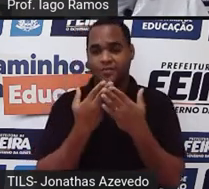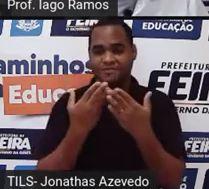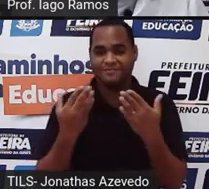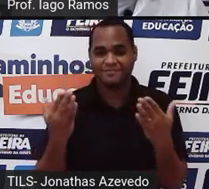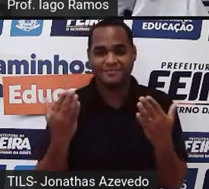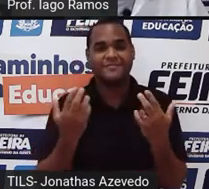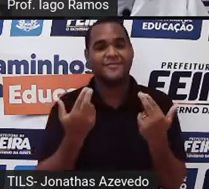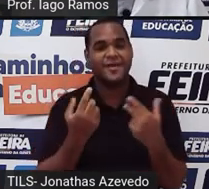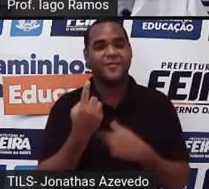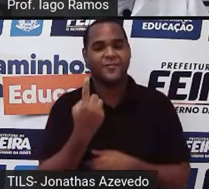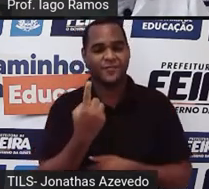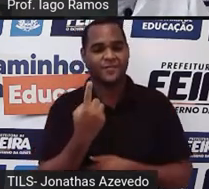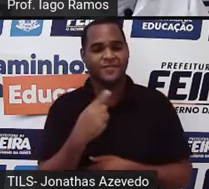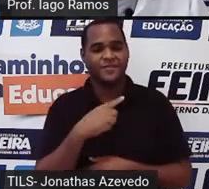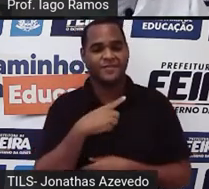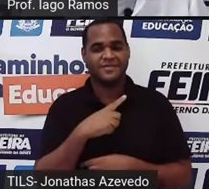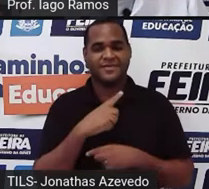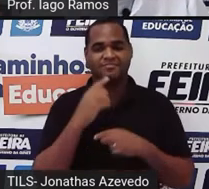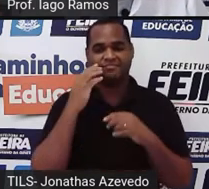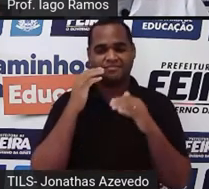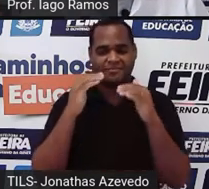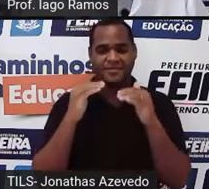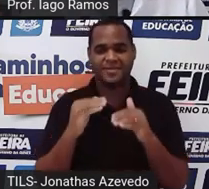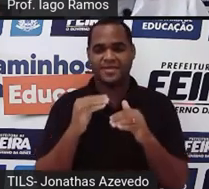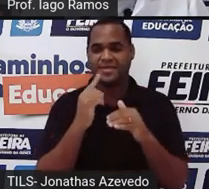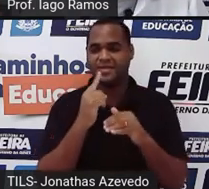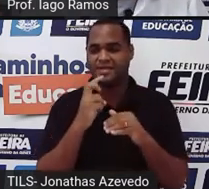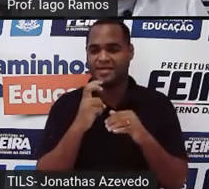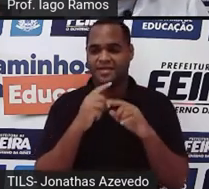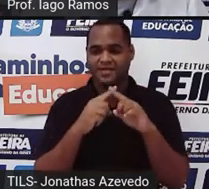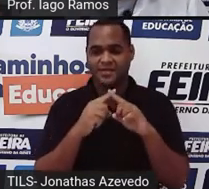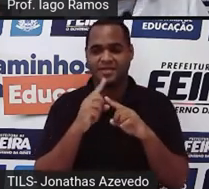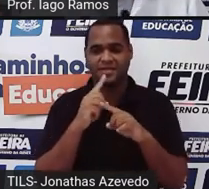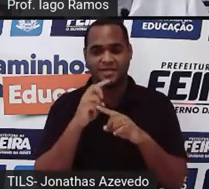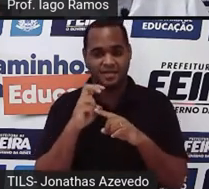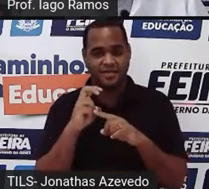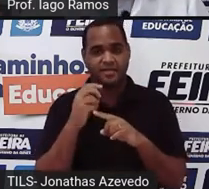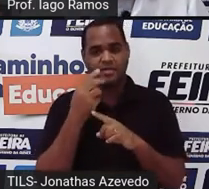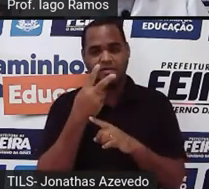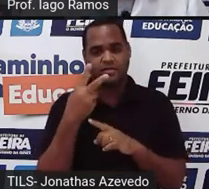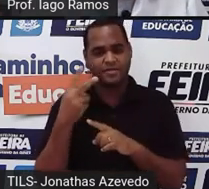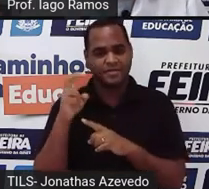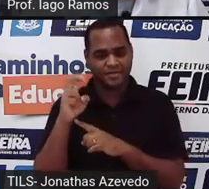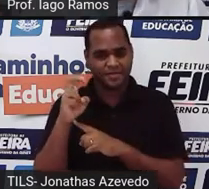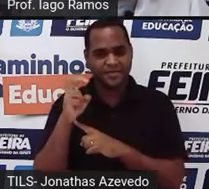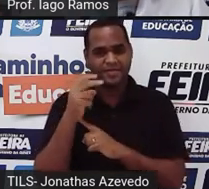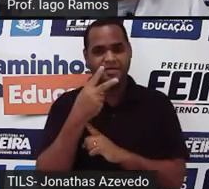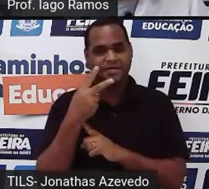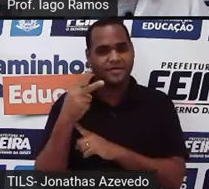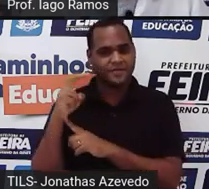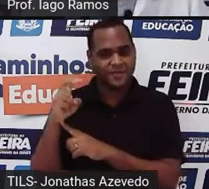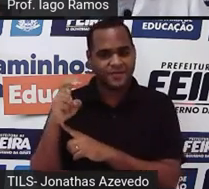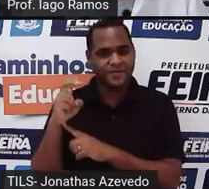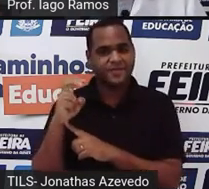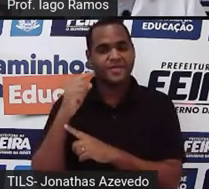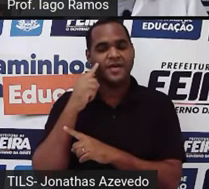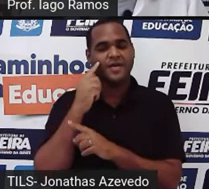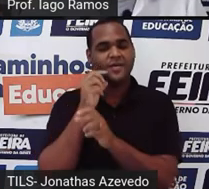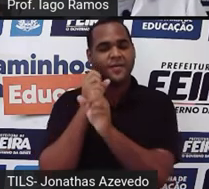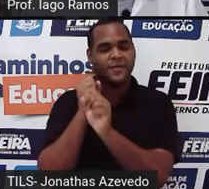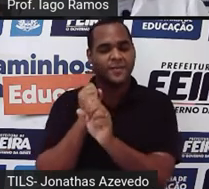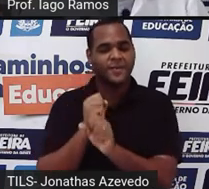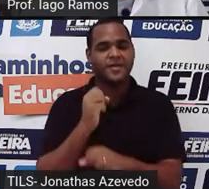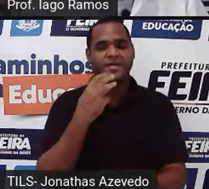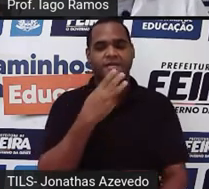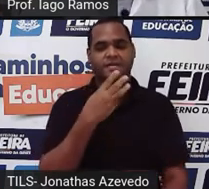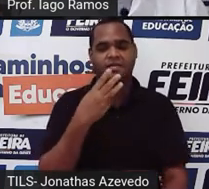1, e lá embaixo, 15 vezes 15, 225, 225 vezes 15, quando você terminar essa